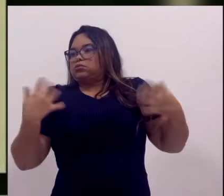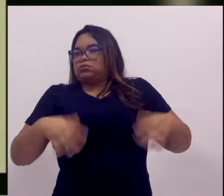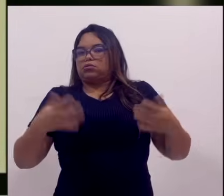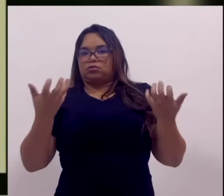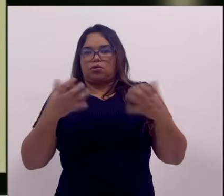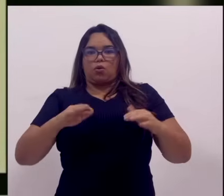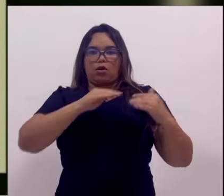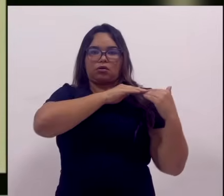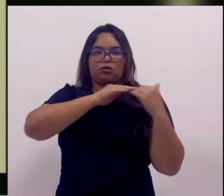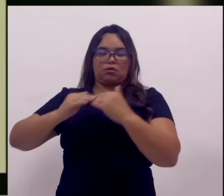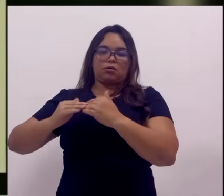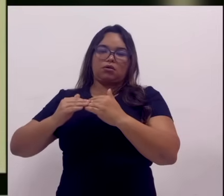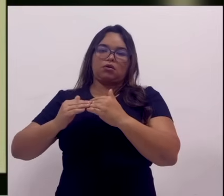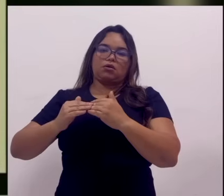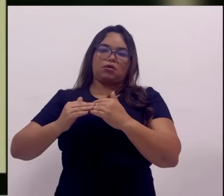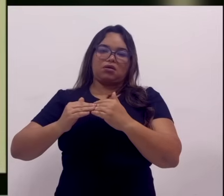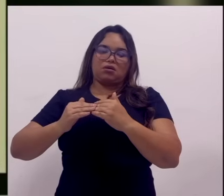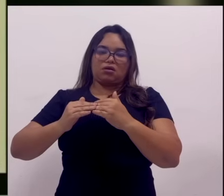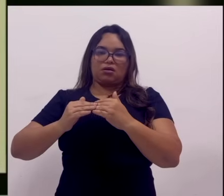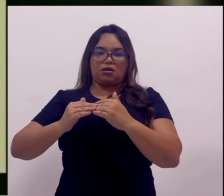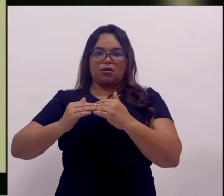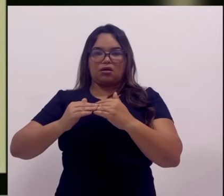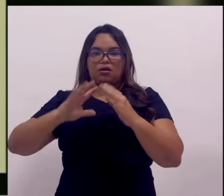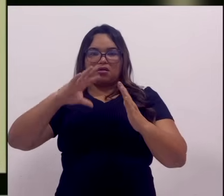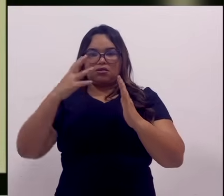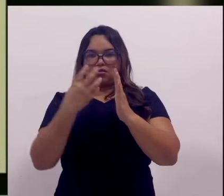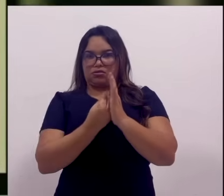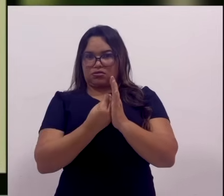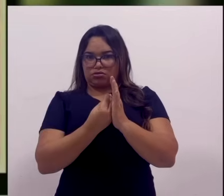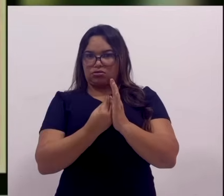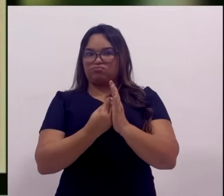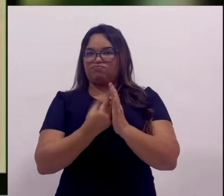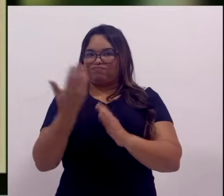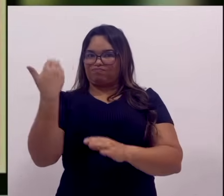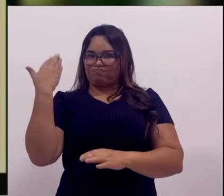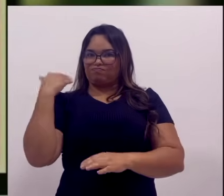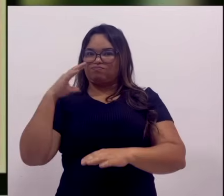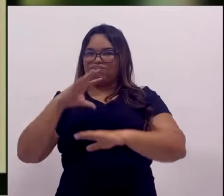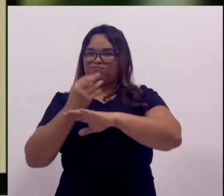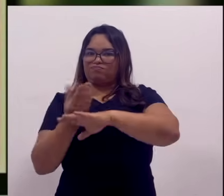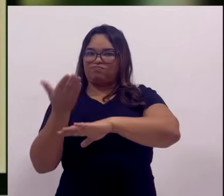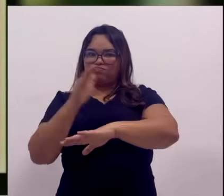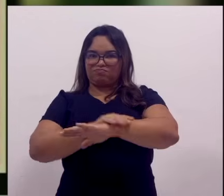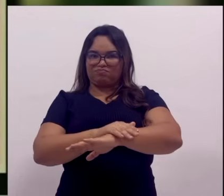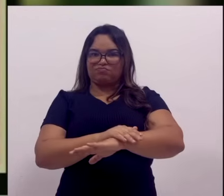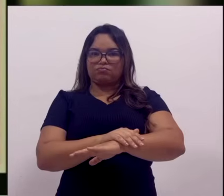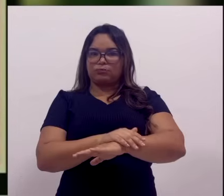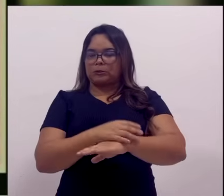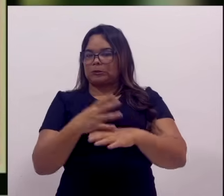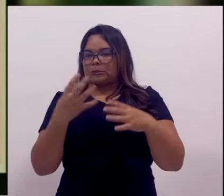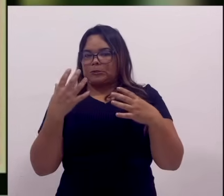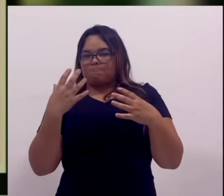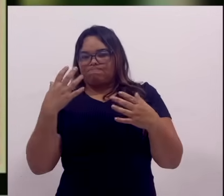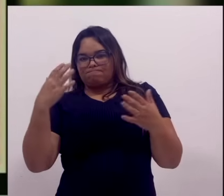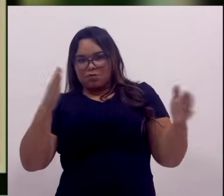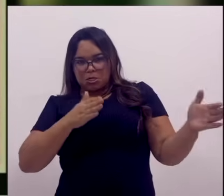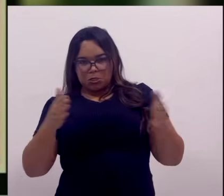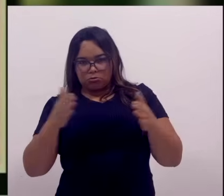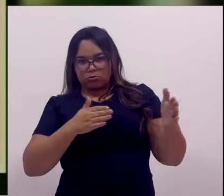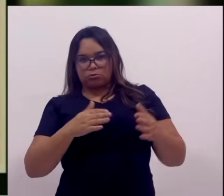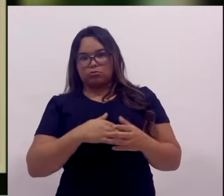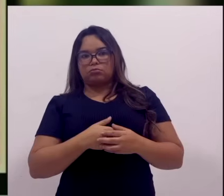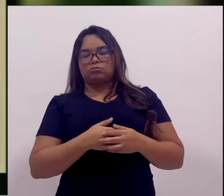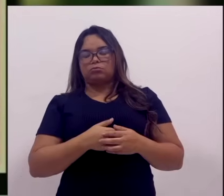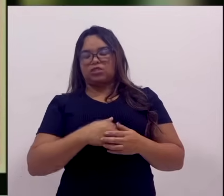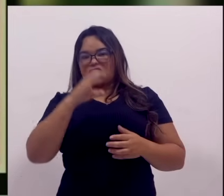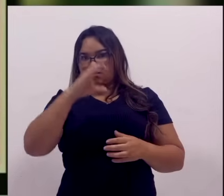Idade Média. Quando se cruza esta ponte hoje, pode-se encontrar os santos pagãos ali. Aqui uma mulher